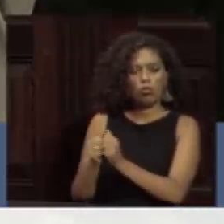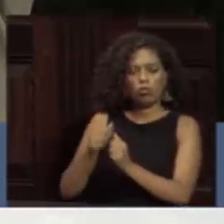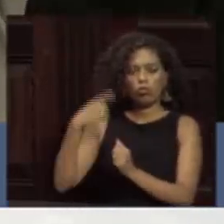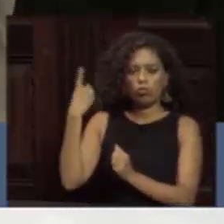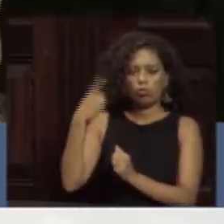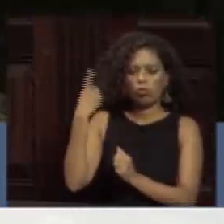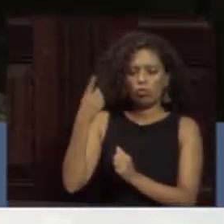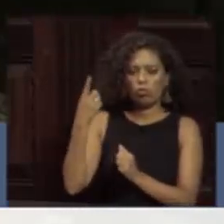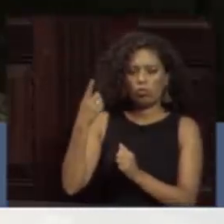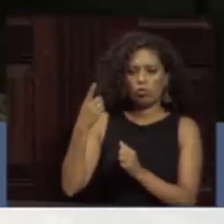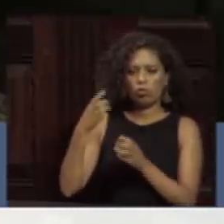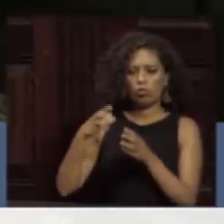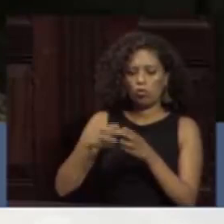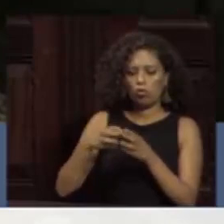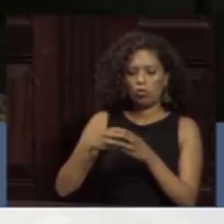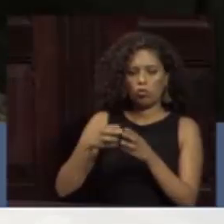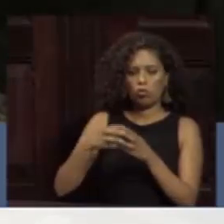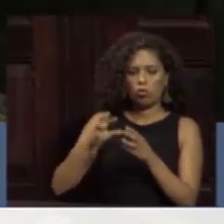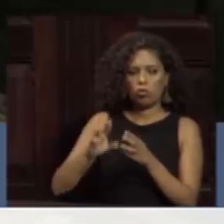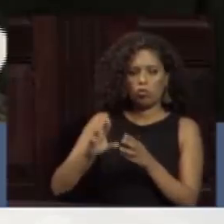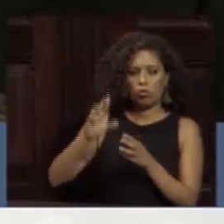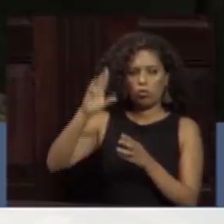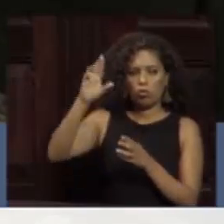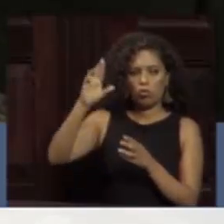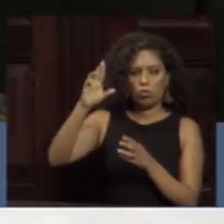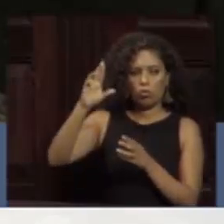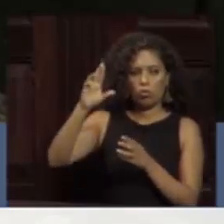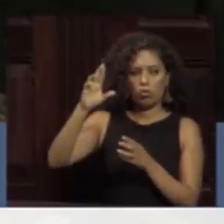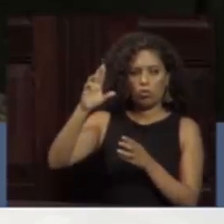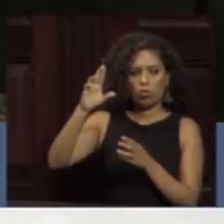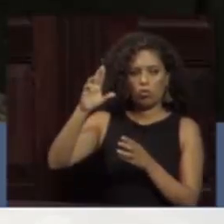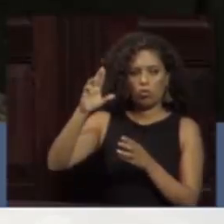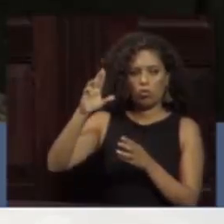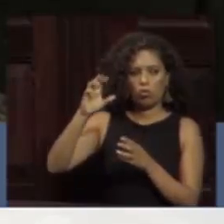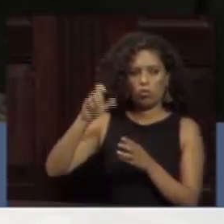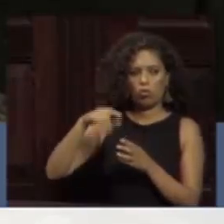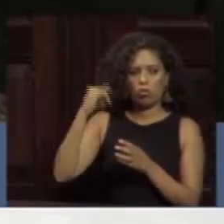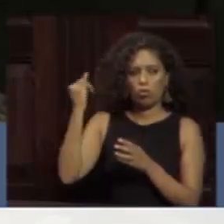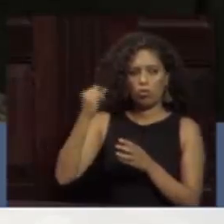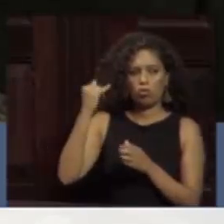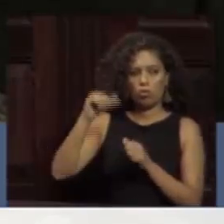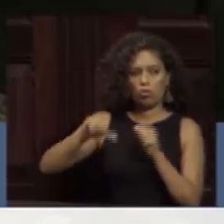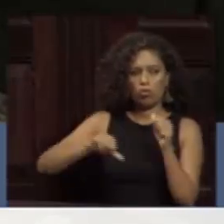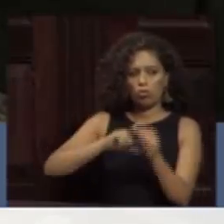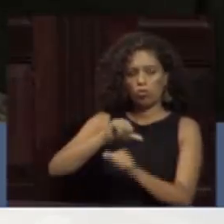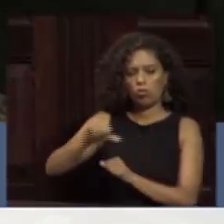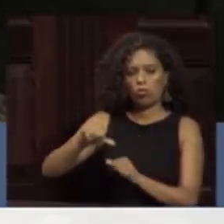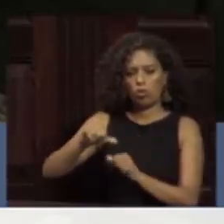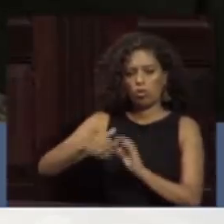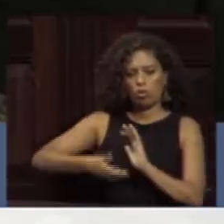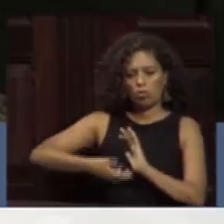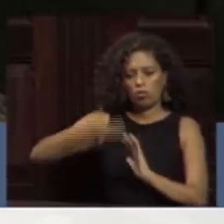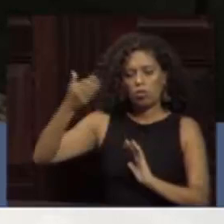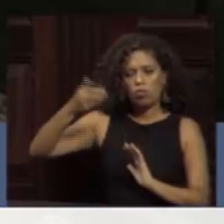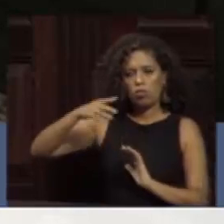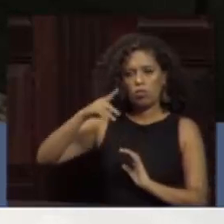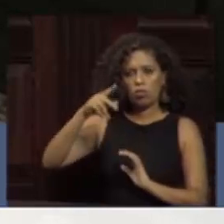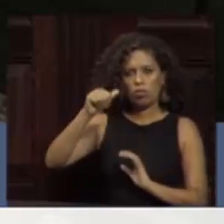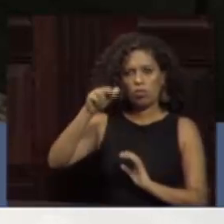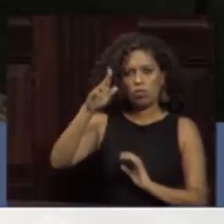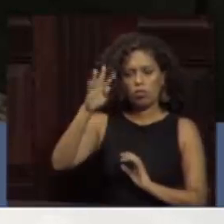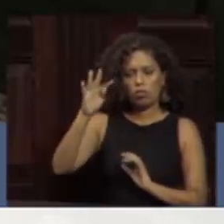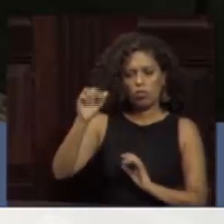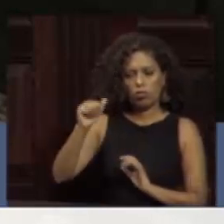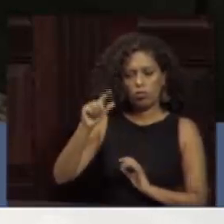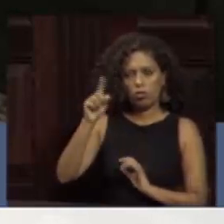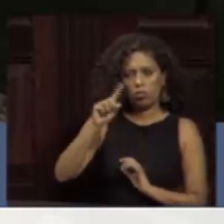comissão, e é correto fazer esta correção. Isso não vai sair de pauta. É aprovar o parecer